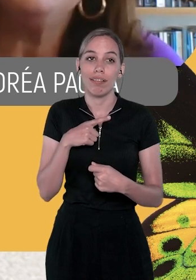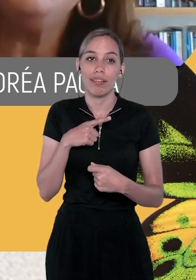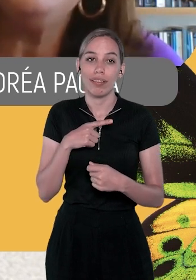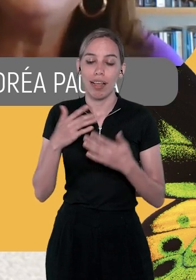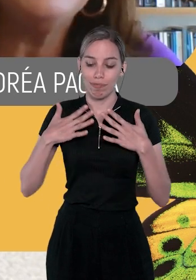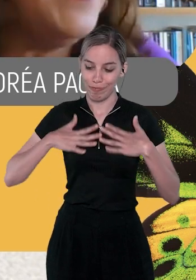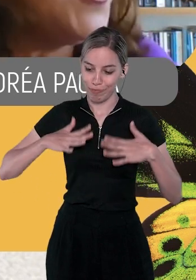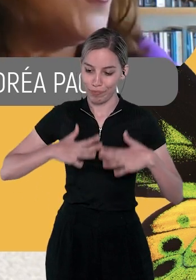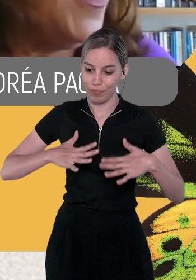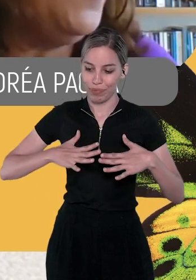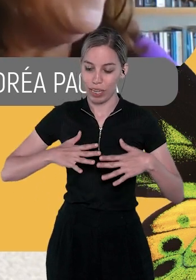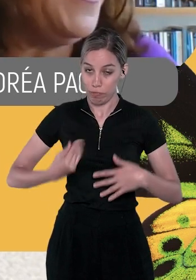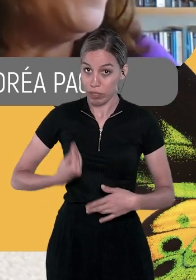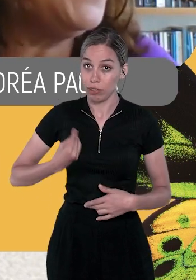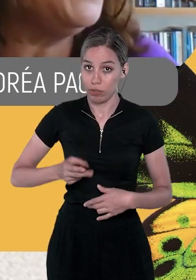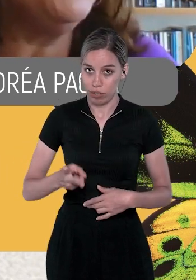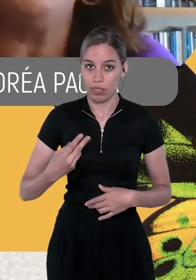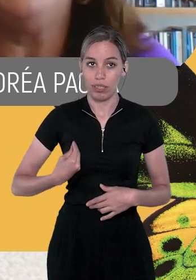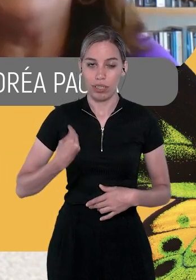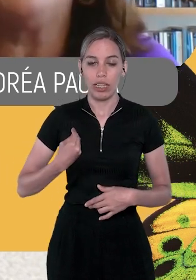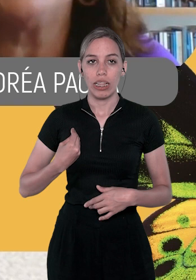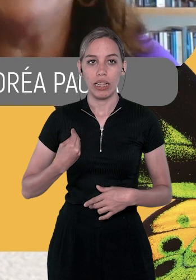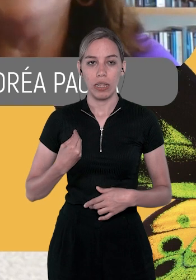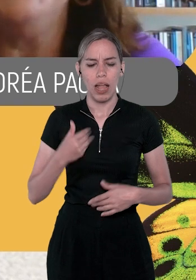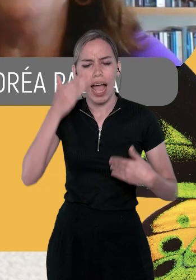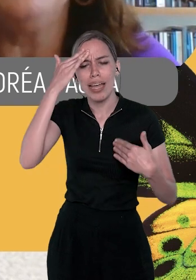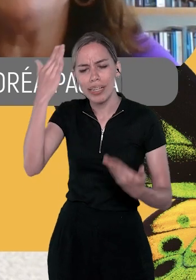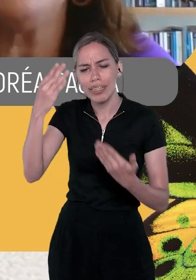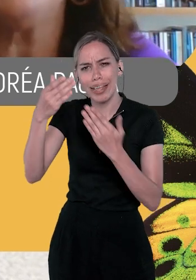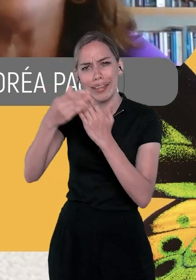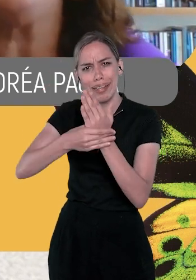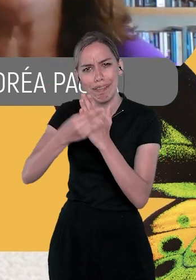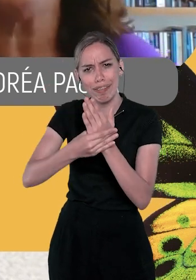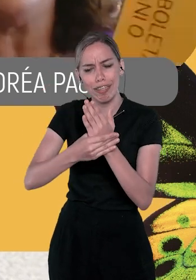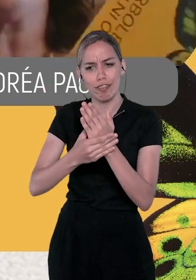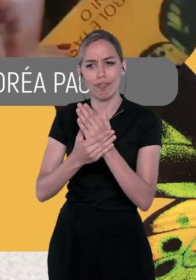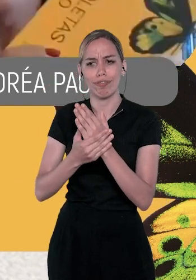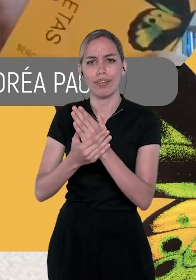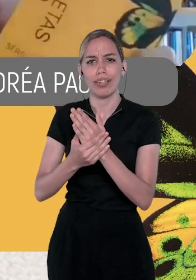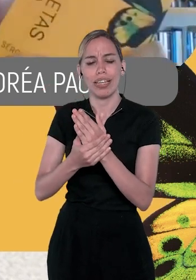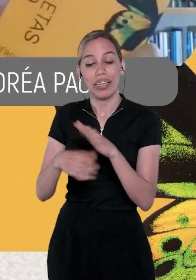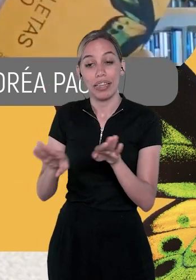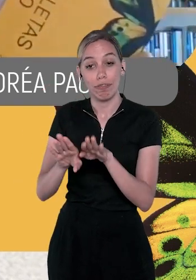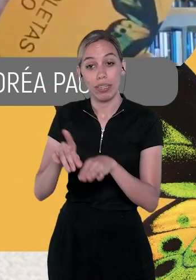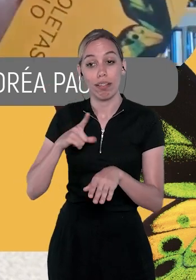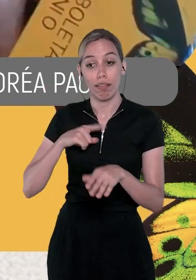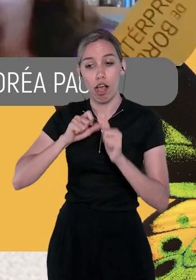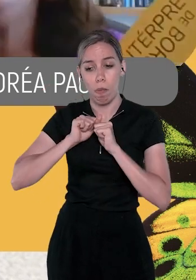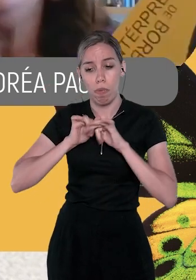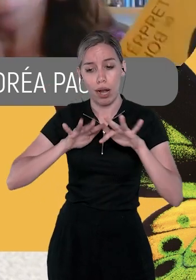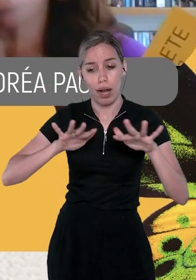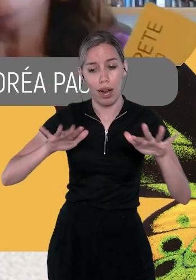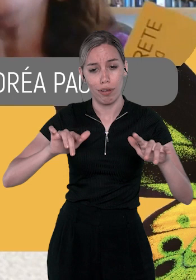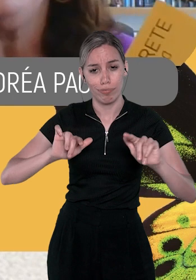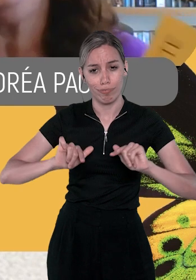agradeço muito, desejo ao Intérprete de Borboletas uma trajetória de sucesso. Olha, leiam,